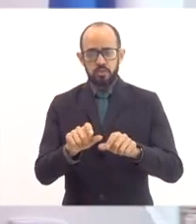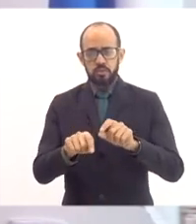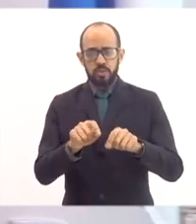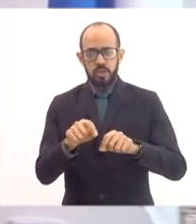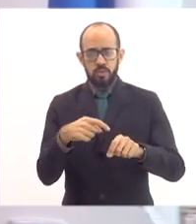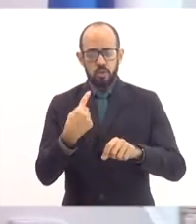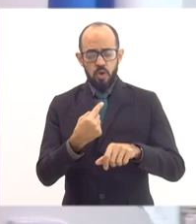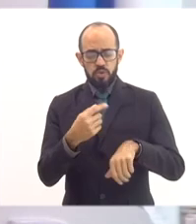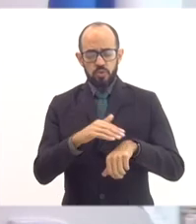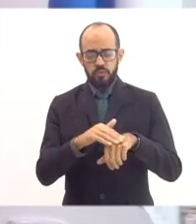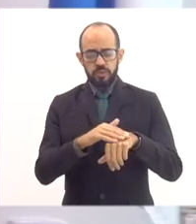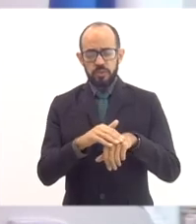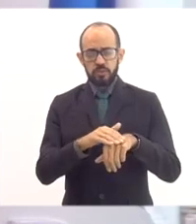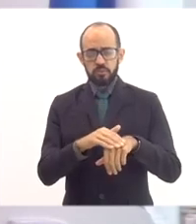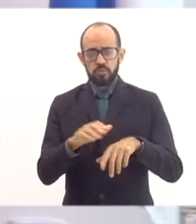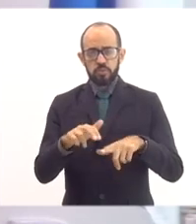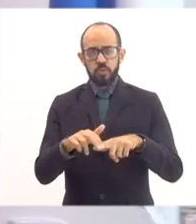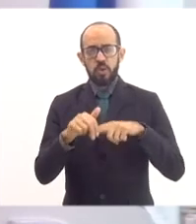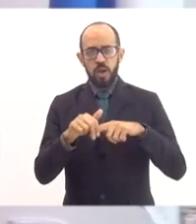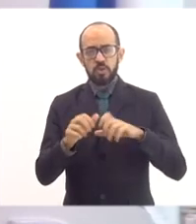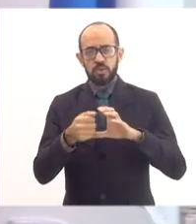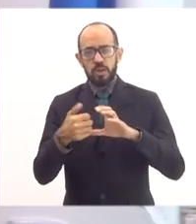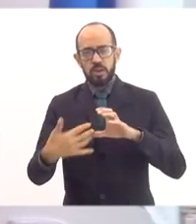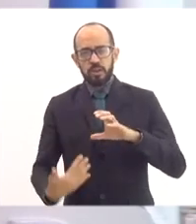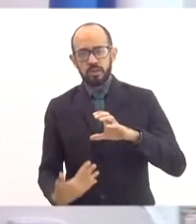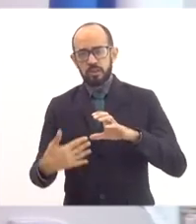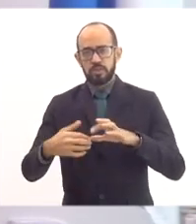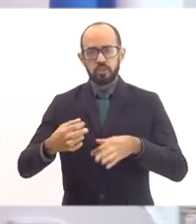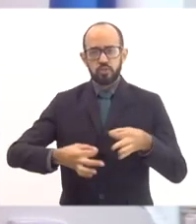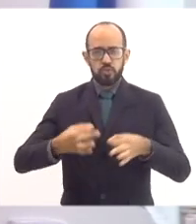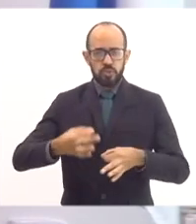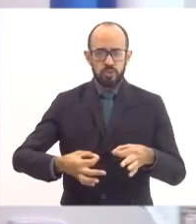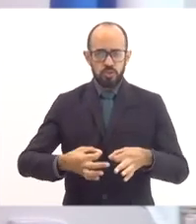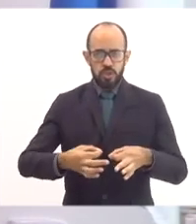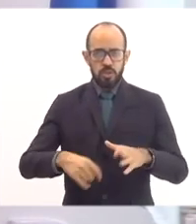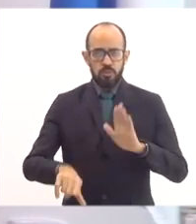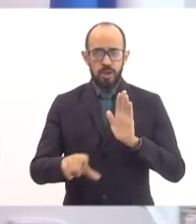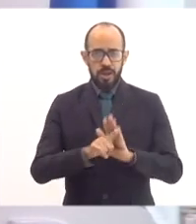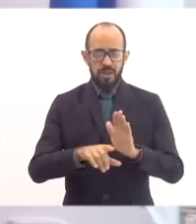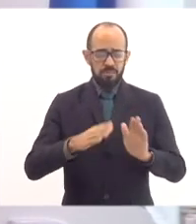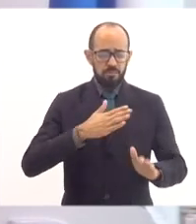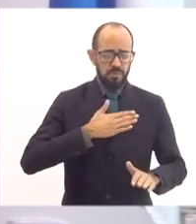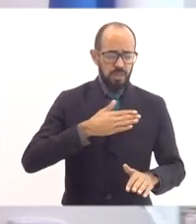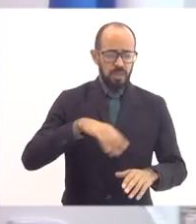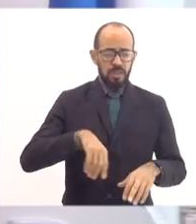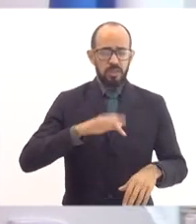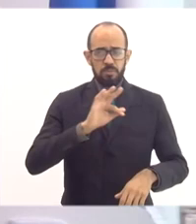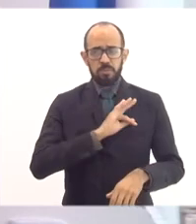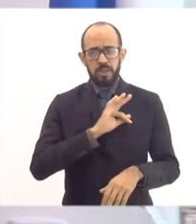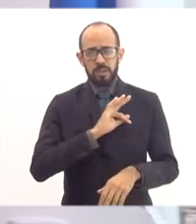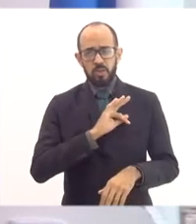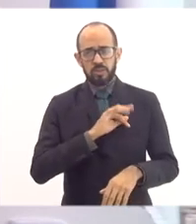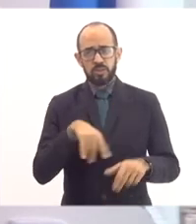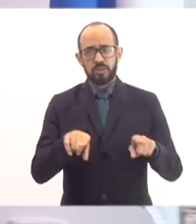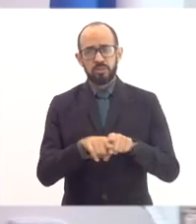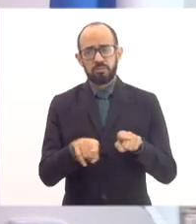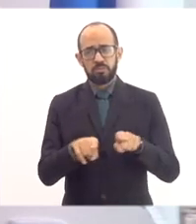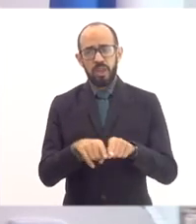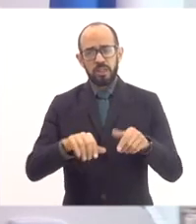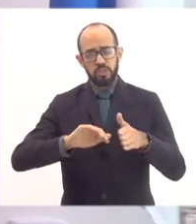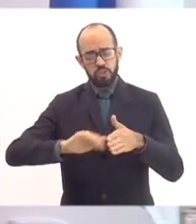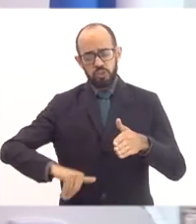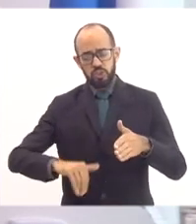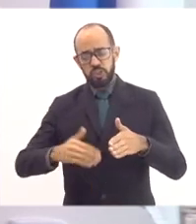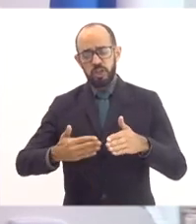aspecto jurídico. E, mais recentemente, uma lei minha e da deputada Marta Rocha, que acaba com a cláusula de barreira,